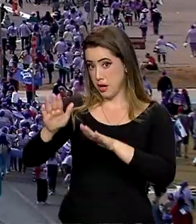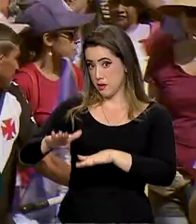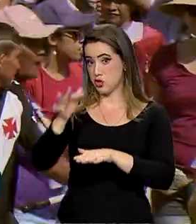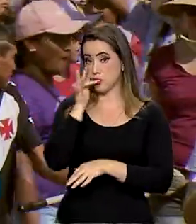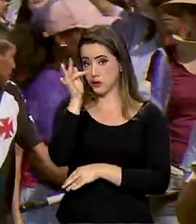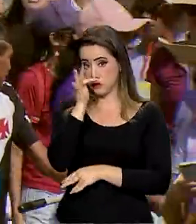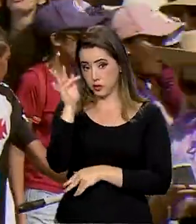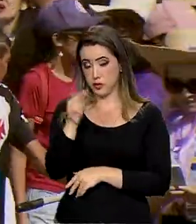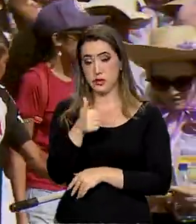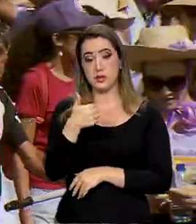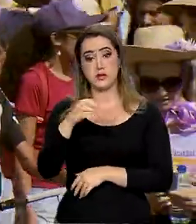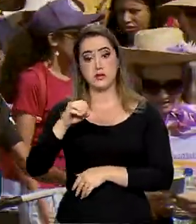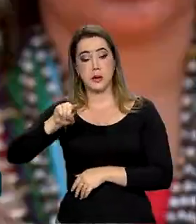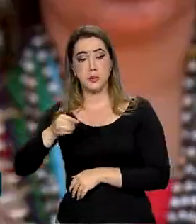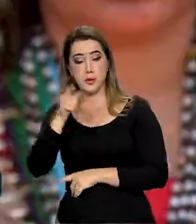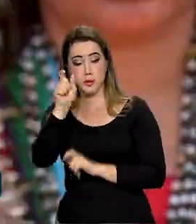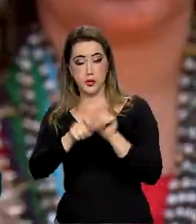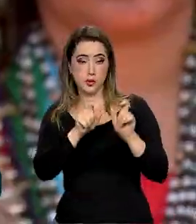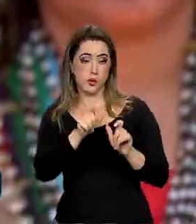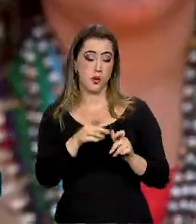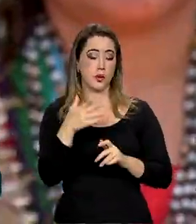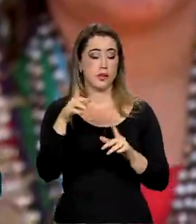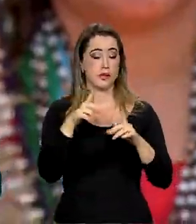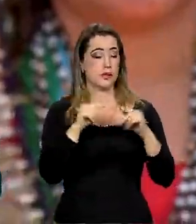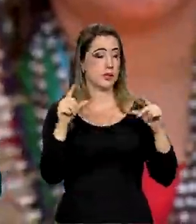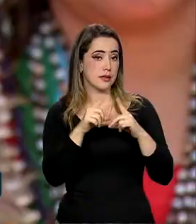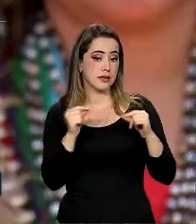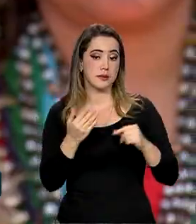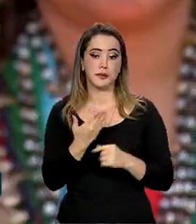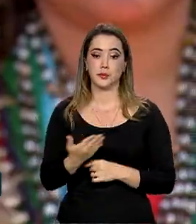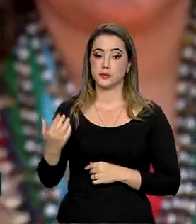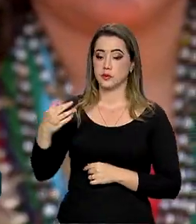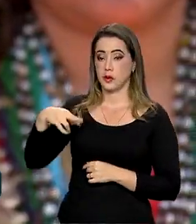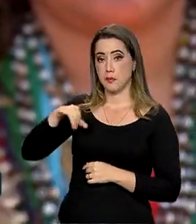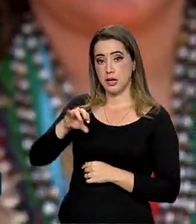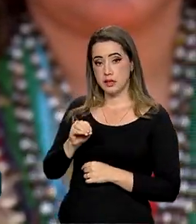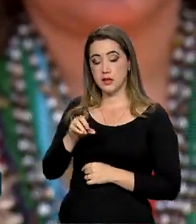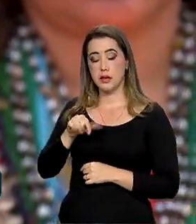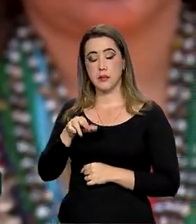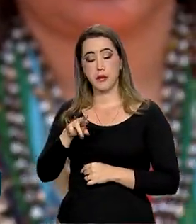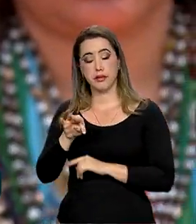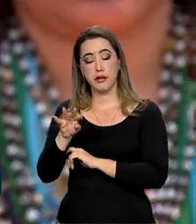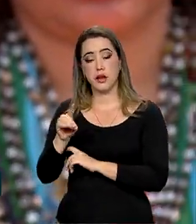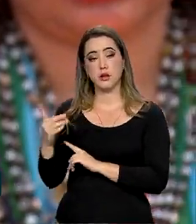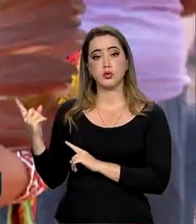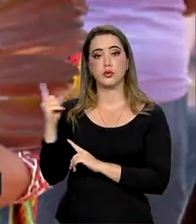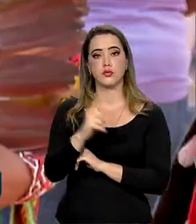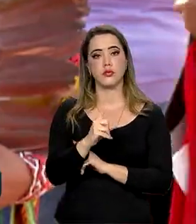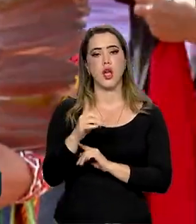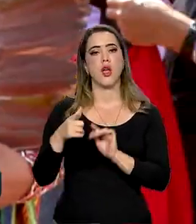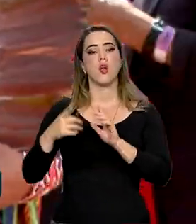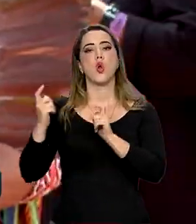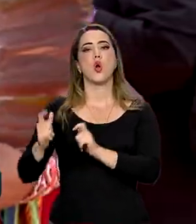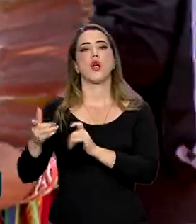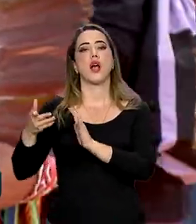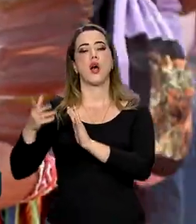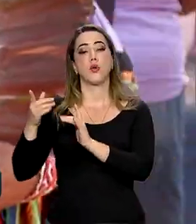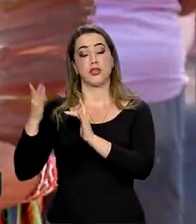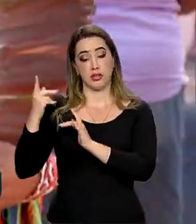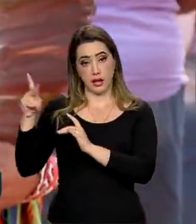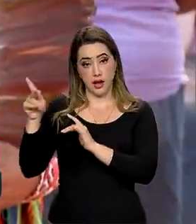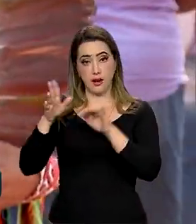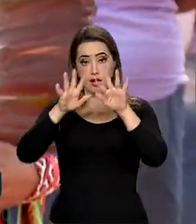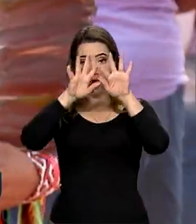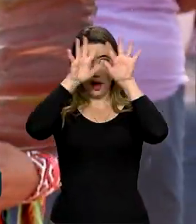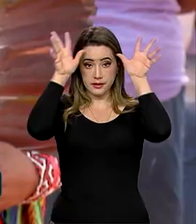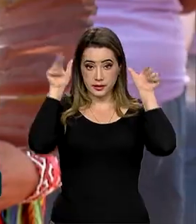Brasília durante 2 dias. Maria Liberdade, que veio do Acre e participou do evento pela primeira vez, disse que vai compartilhar com